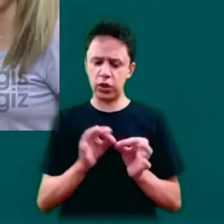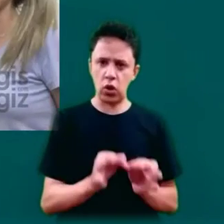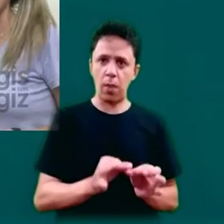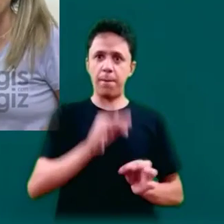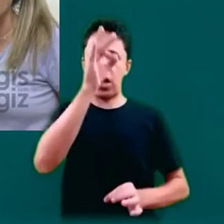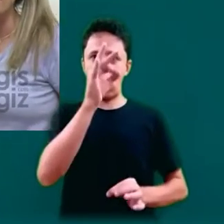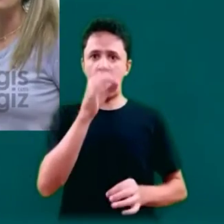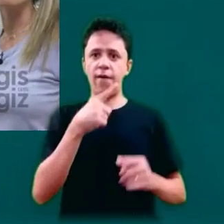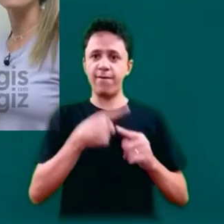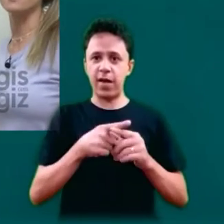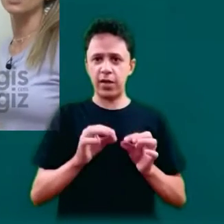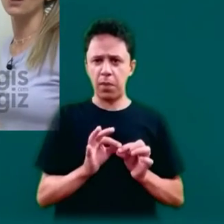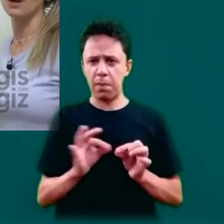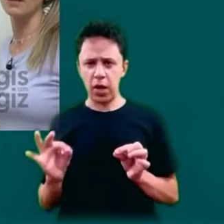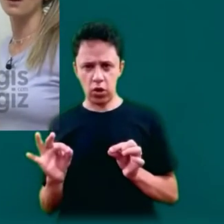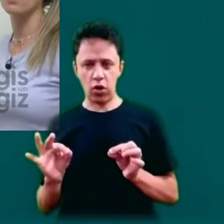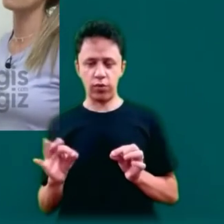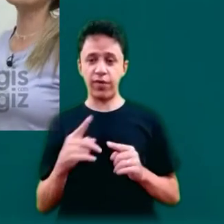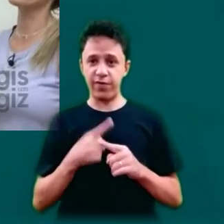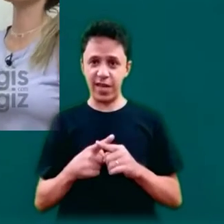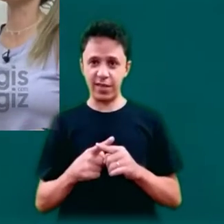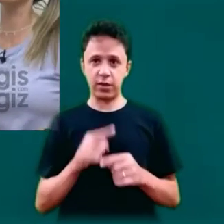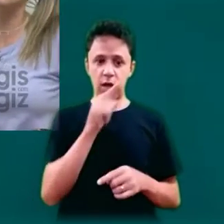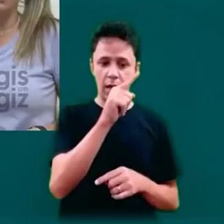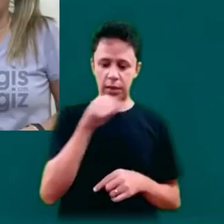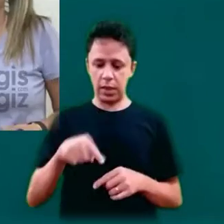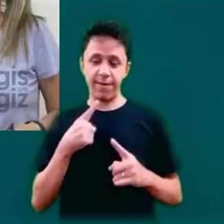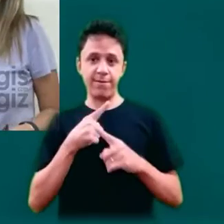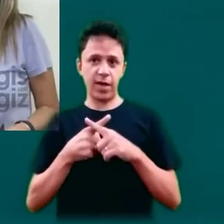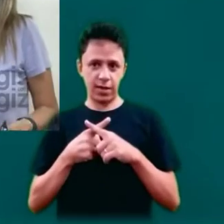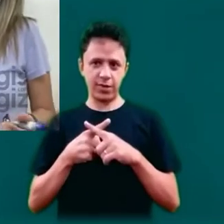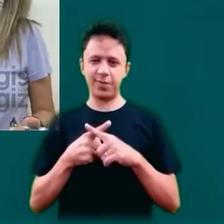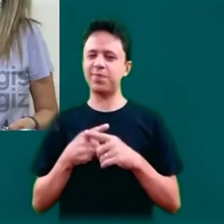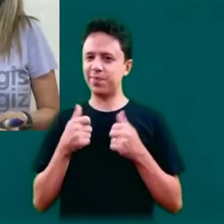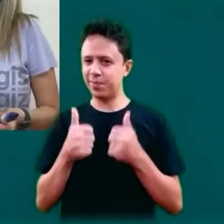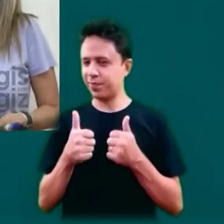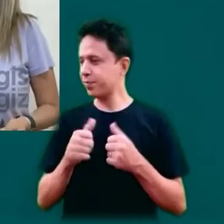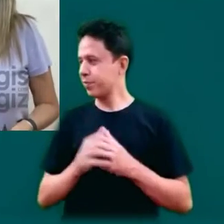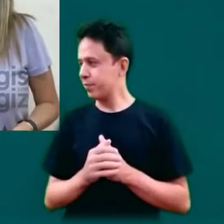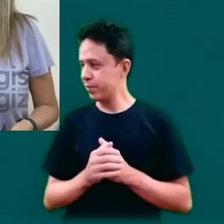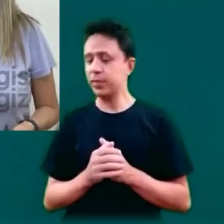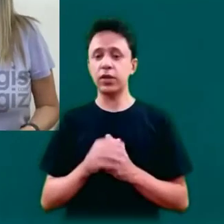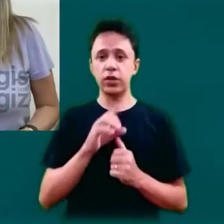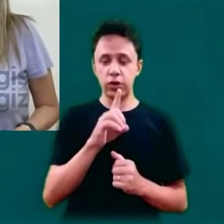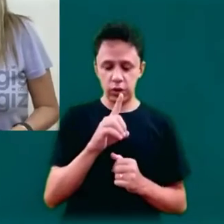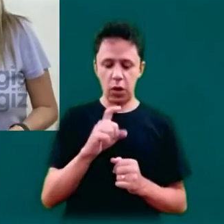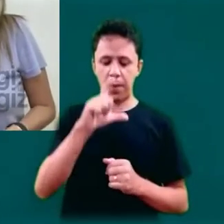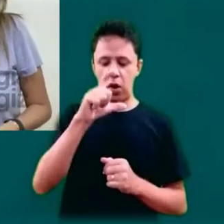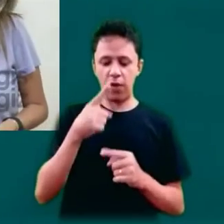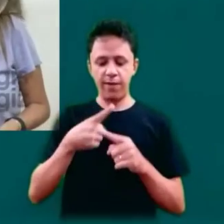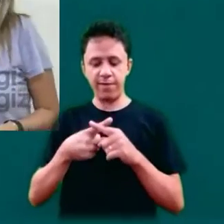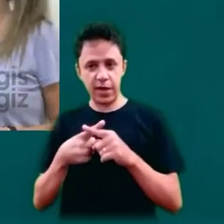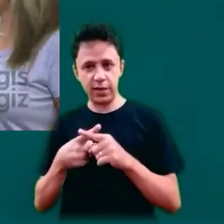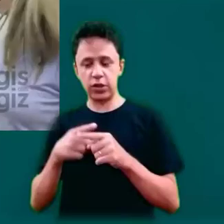da diagonal maior vezes a diagonal menor, ó, da multiplicação da diagonal maior vezes, né, ó, o que eu tô falando. Da diagonal maior vezes a